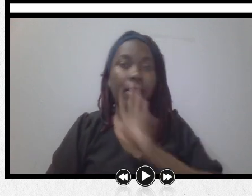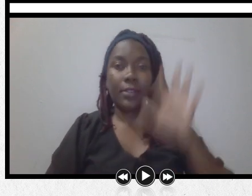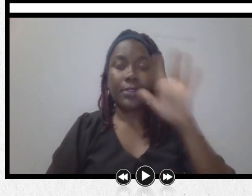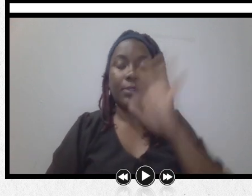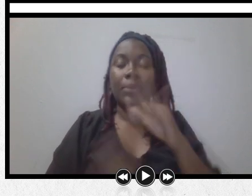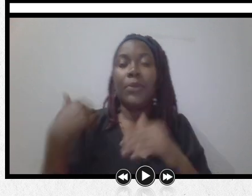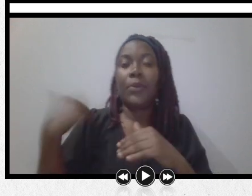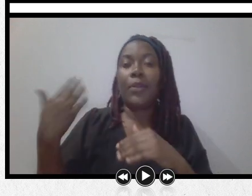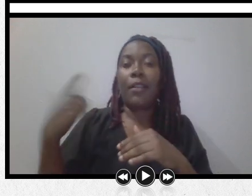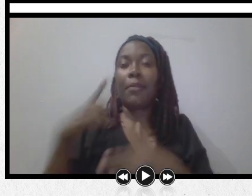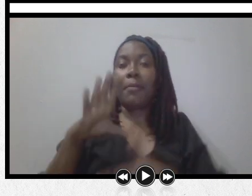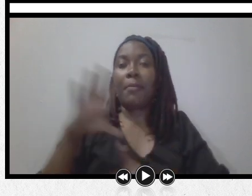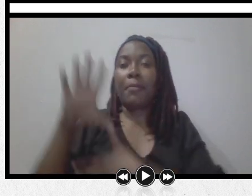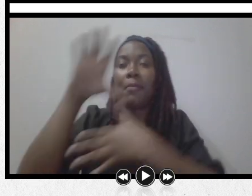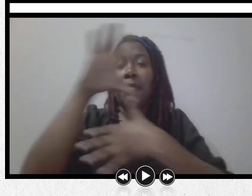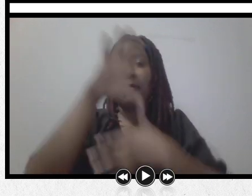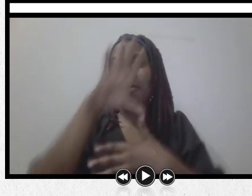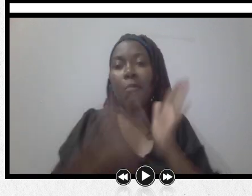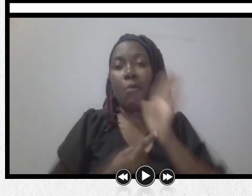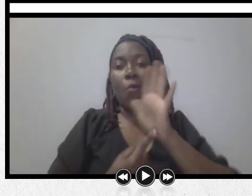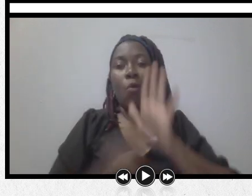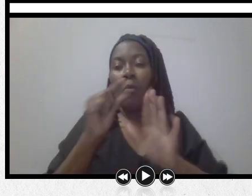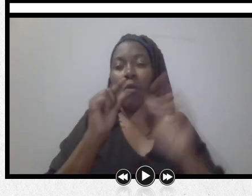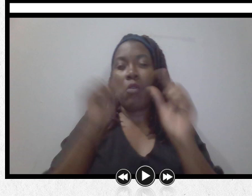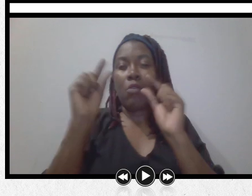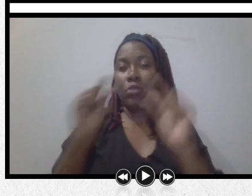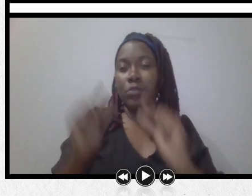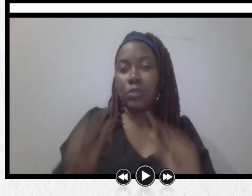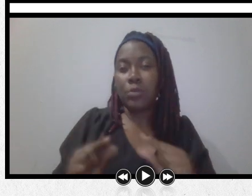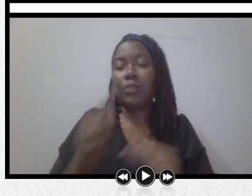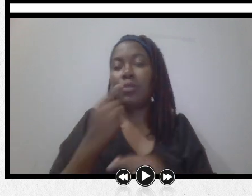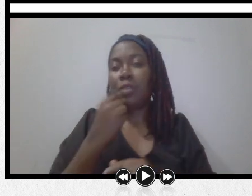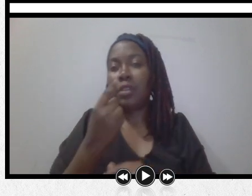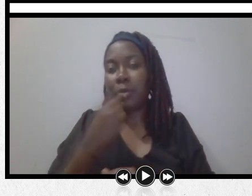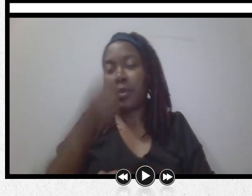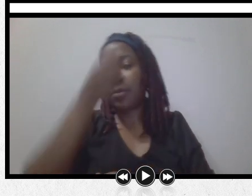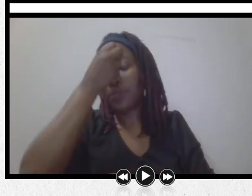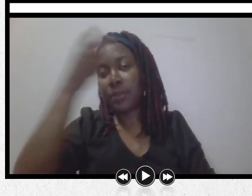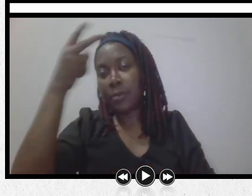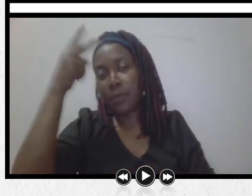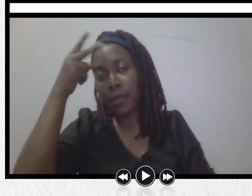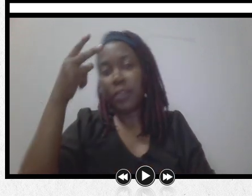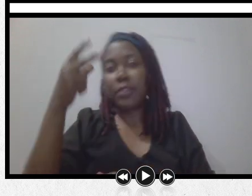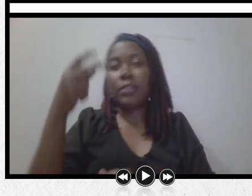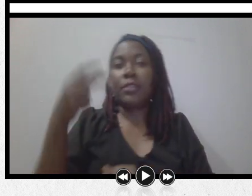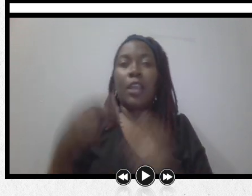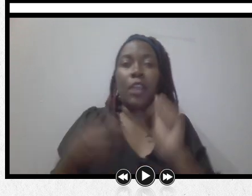ao lado um mapinha que mostra um pouco dessa distribuição. Em vermelho aqui as agências municipais, em azul as